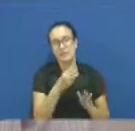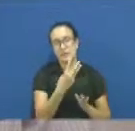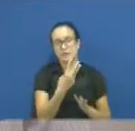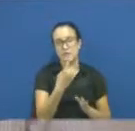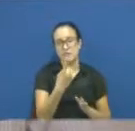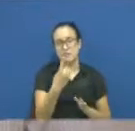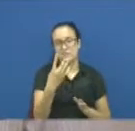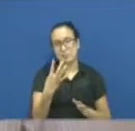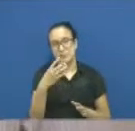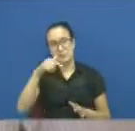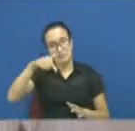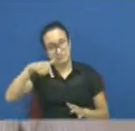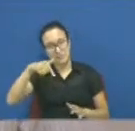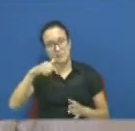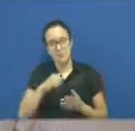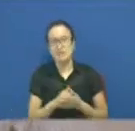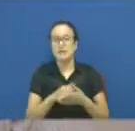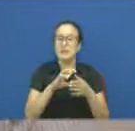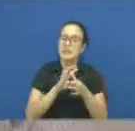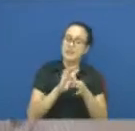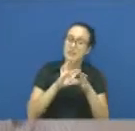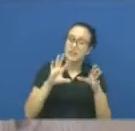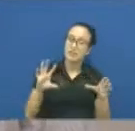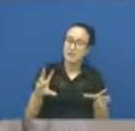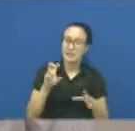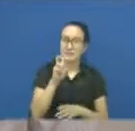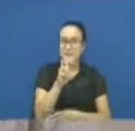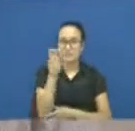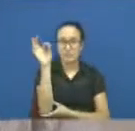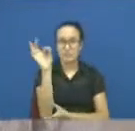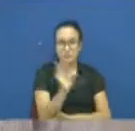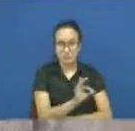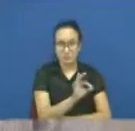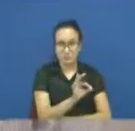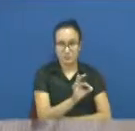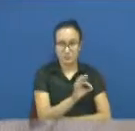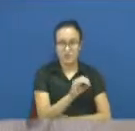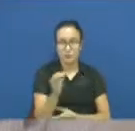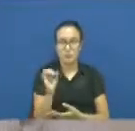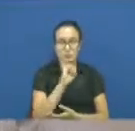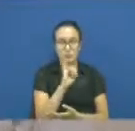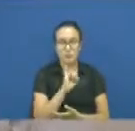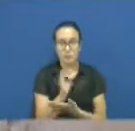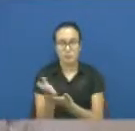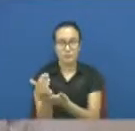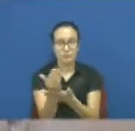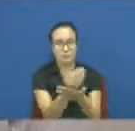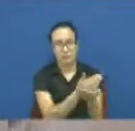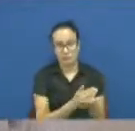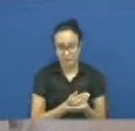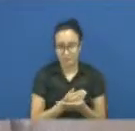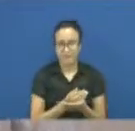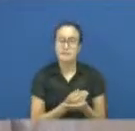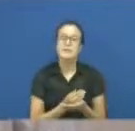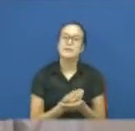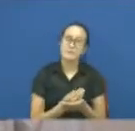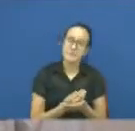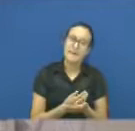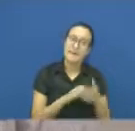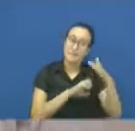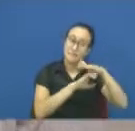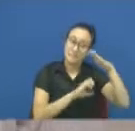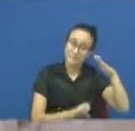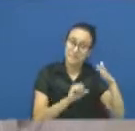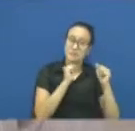3.147, e permite que 5% do ISS-QN seja, a empresa